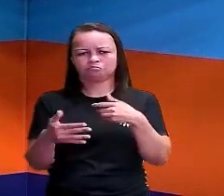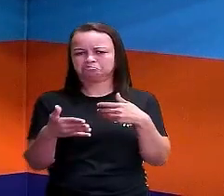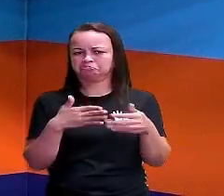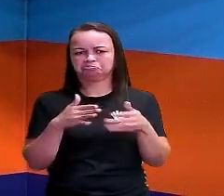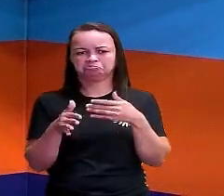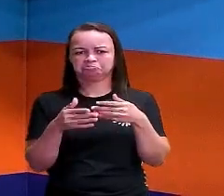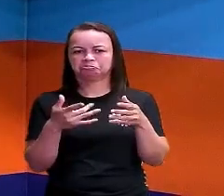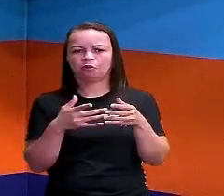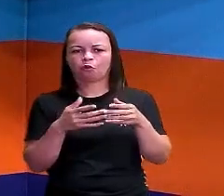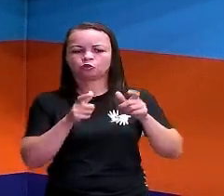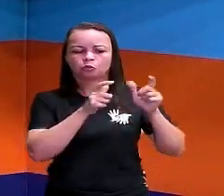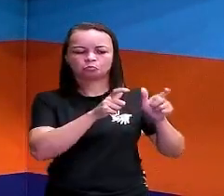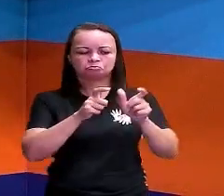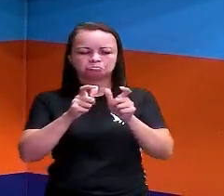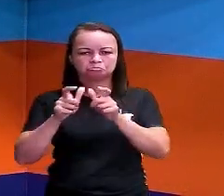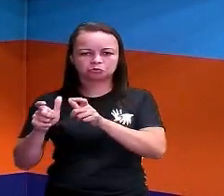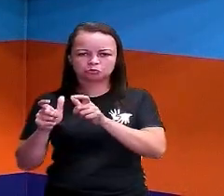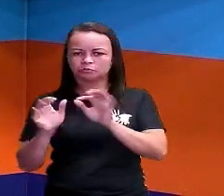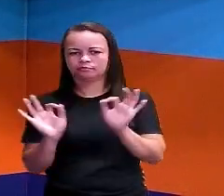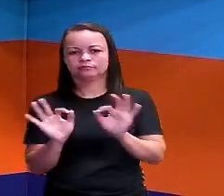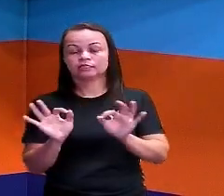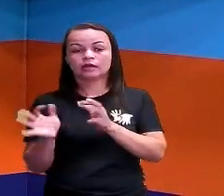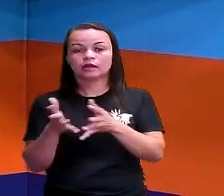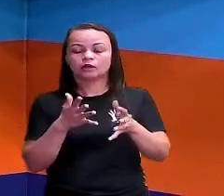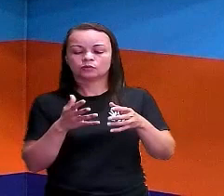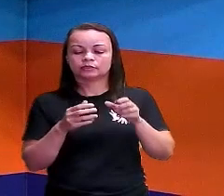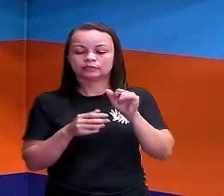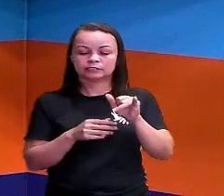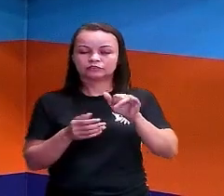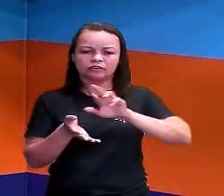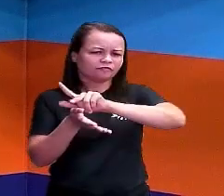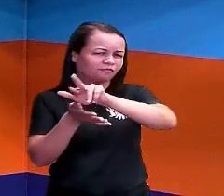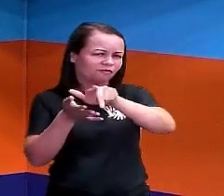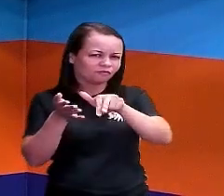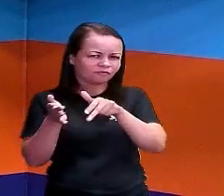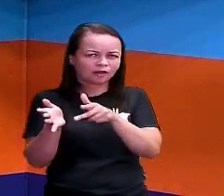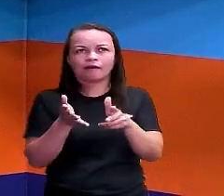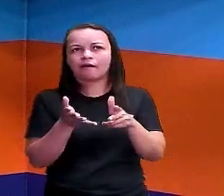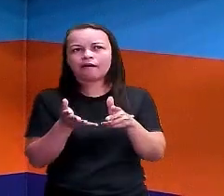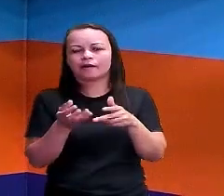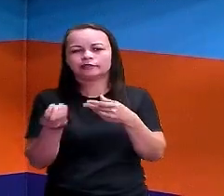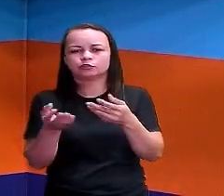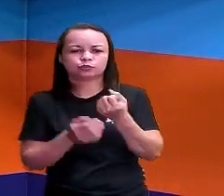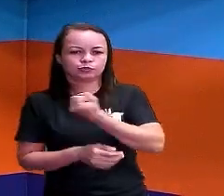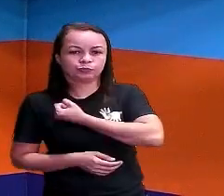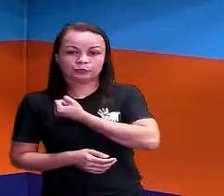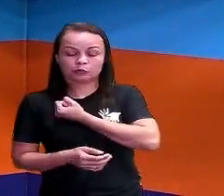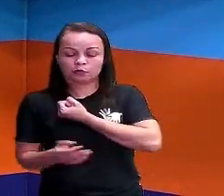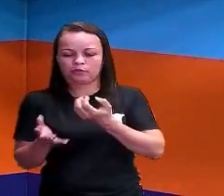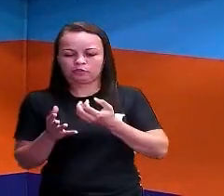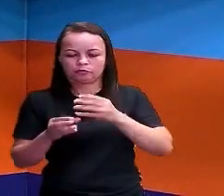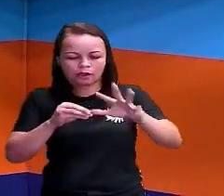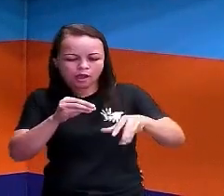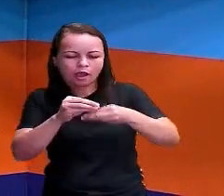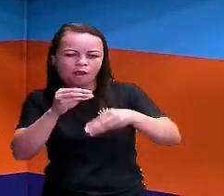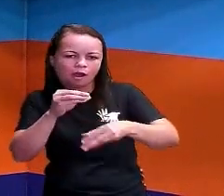o agrupamento que eu fizer. Se eu tiver vários números para serem adicionados, então